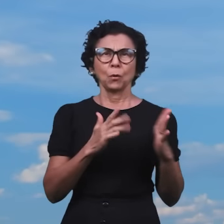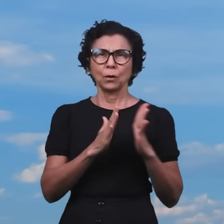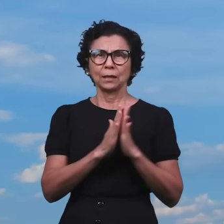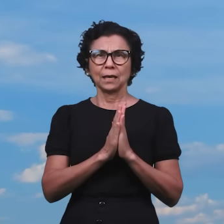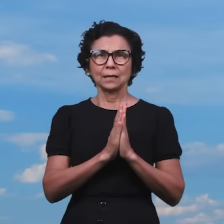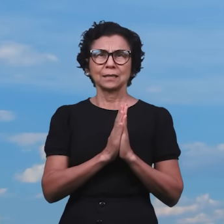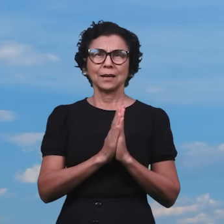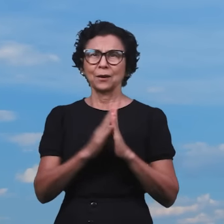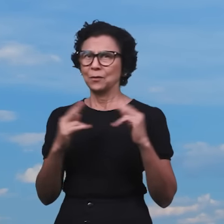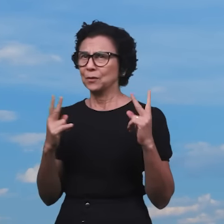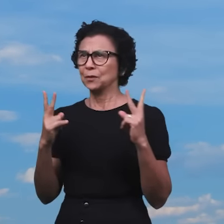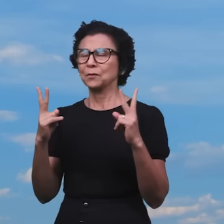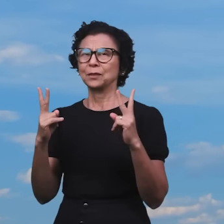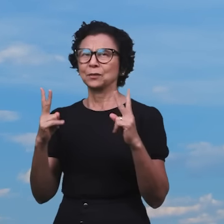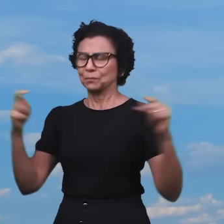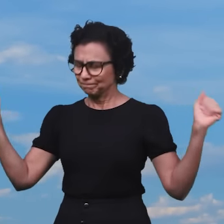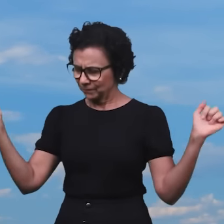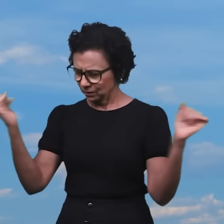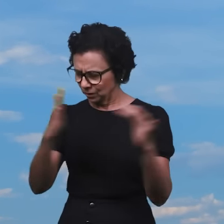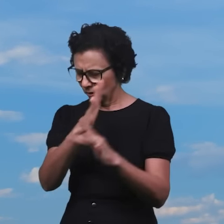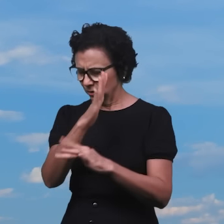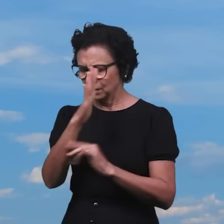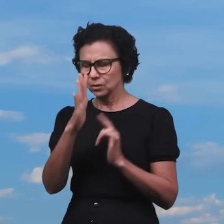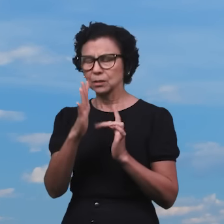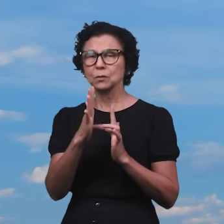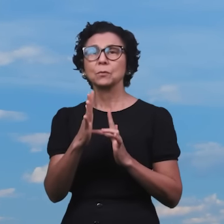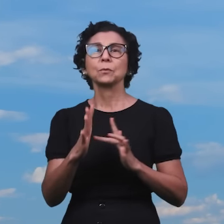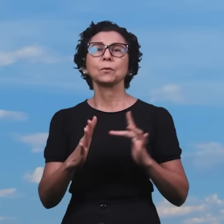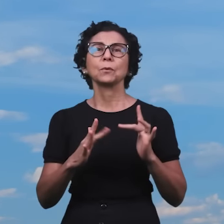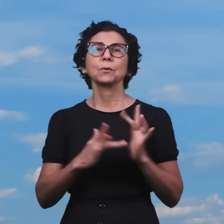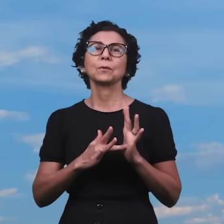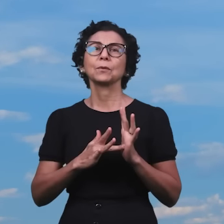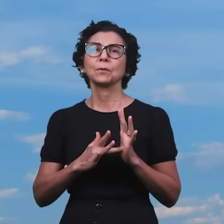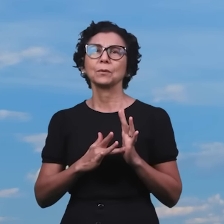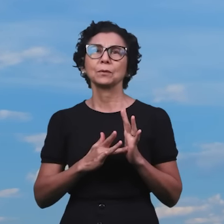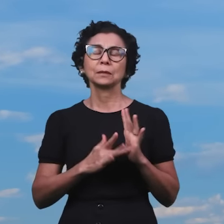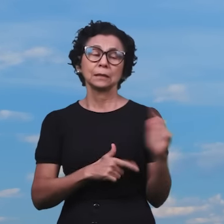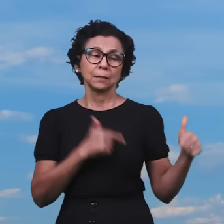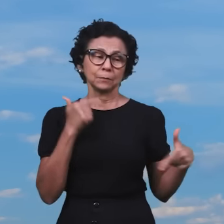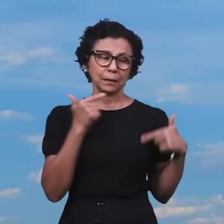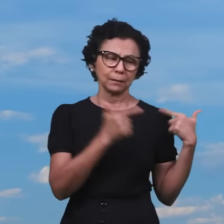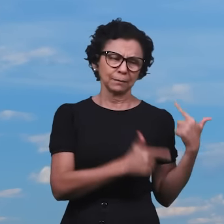Batalha, oração, vitória, glória a Jesus.